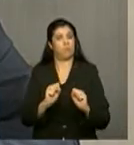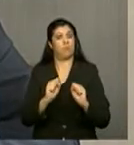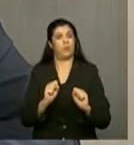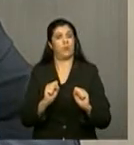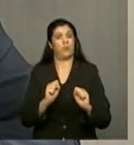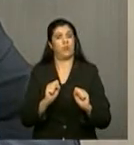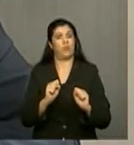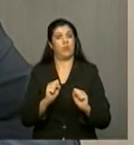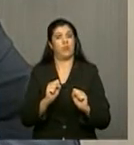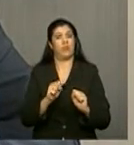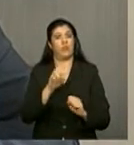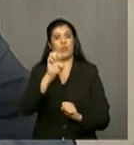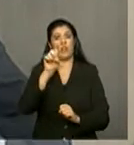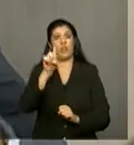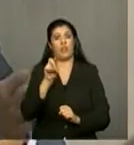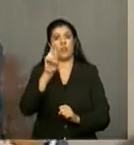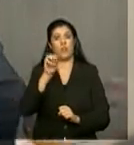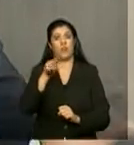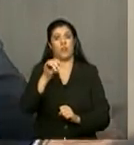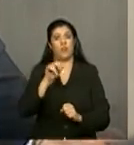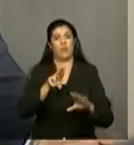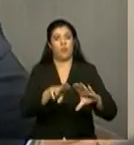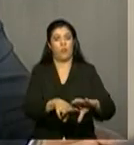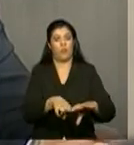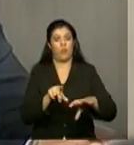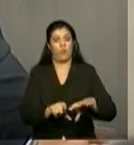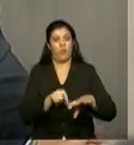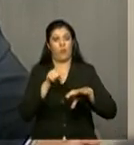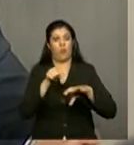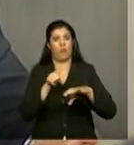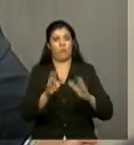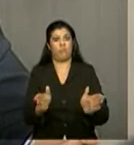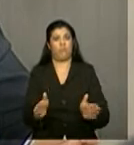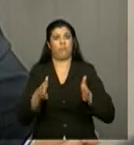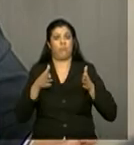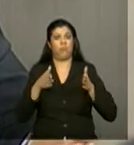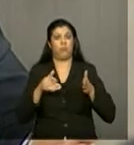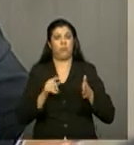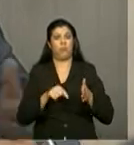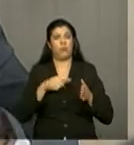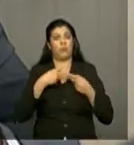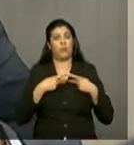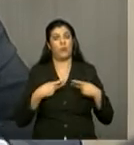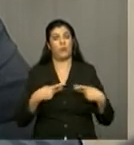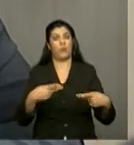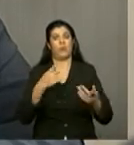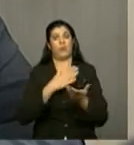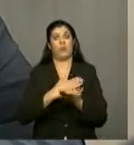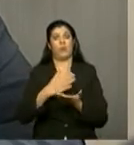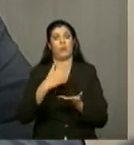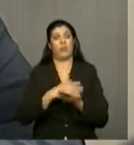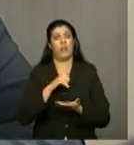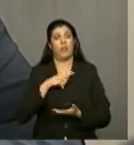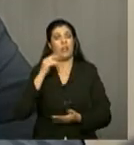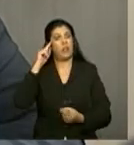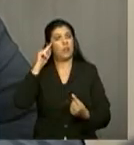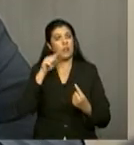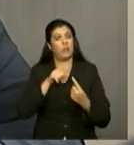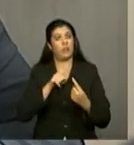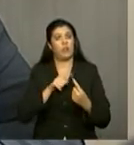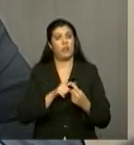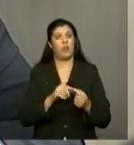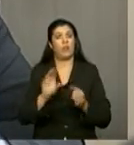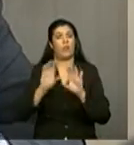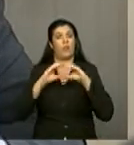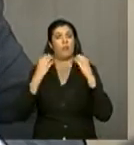fazer a exumação independente da judicialização do processo porque nós nós temos aí a comissão nacional